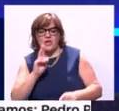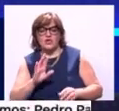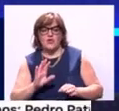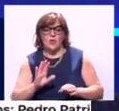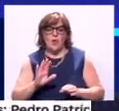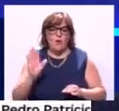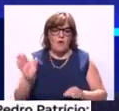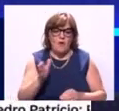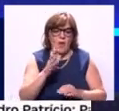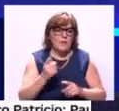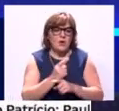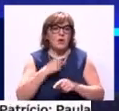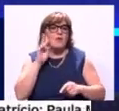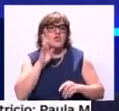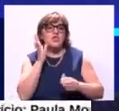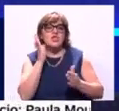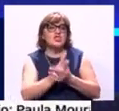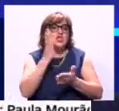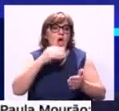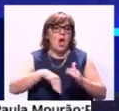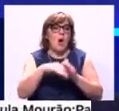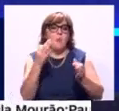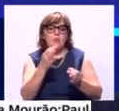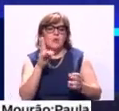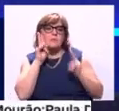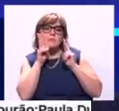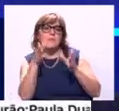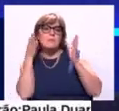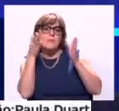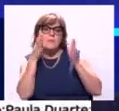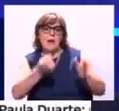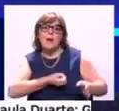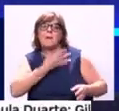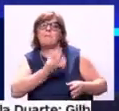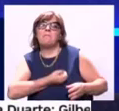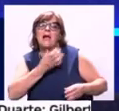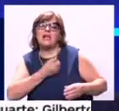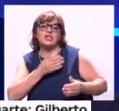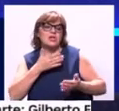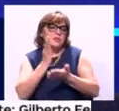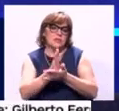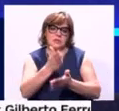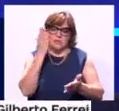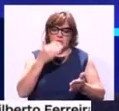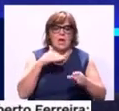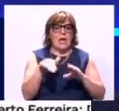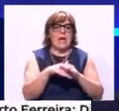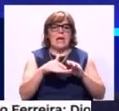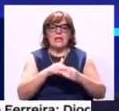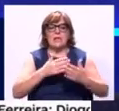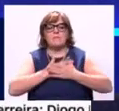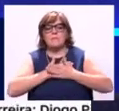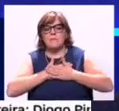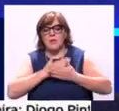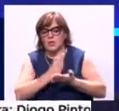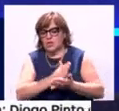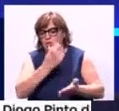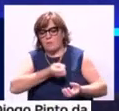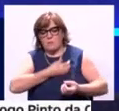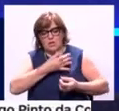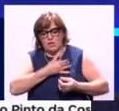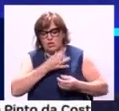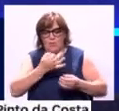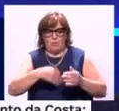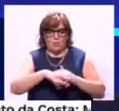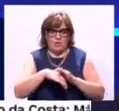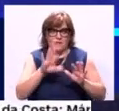voleibol, eu só vejo futebol do Porto. Pronto. Só vejo futebol do Porto. Isso é a paixão que une, que são candidatos. Não essa é? Agora também, não